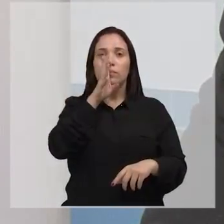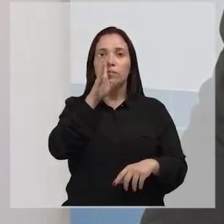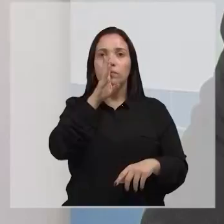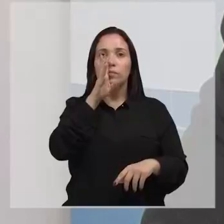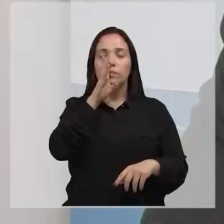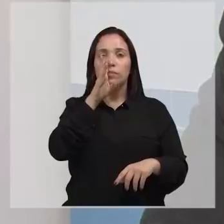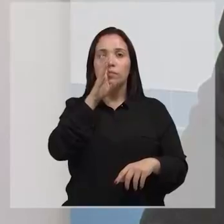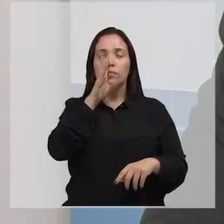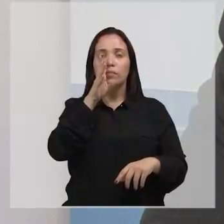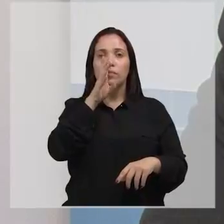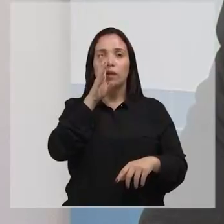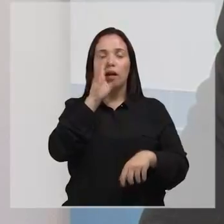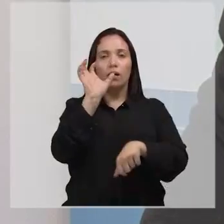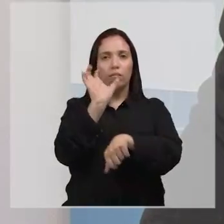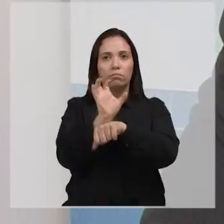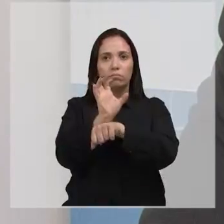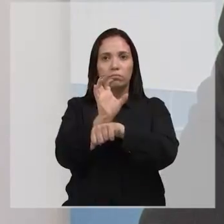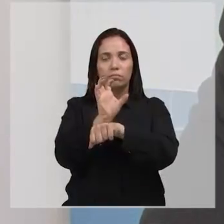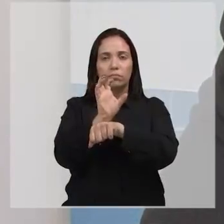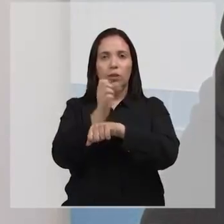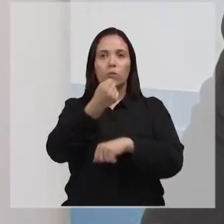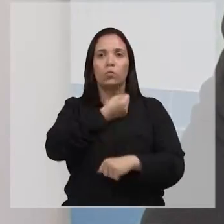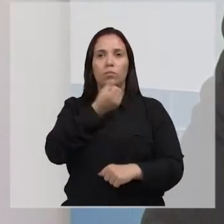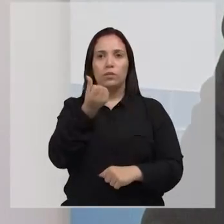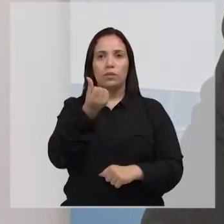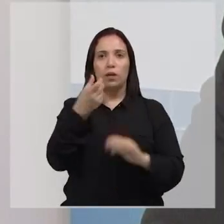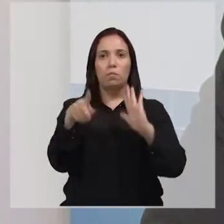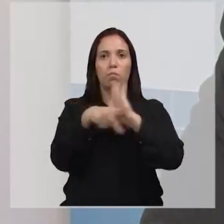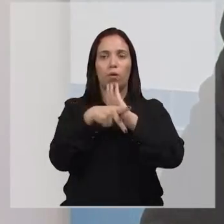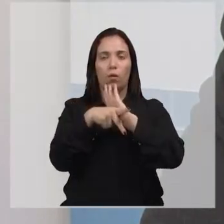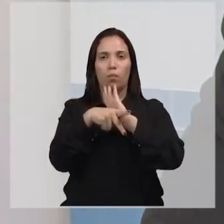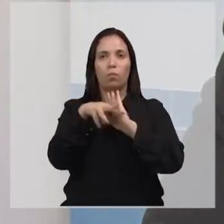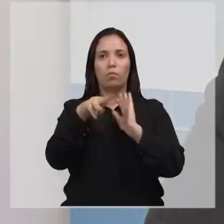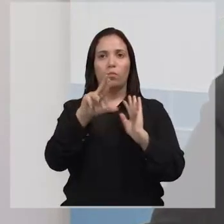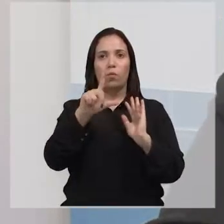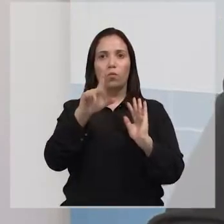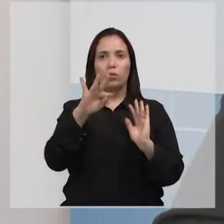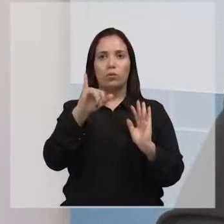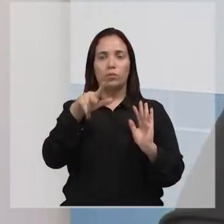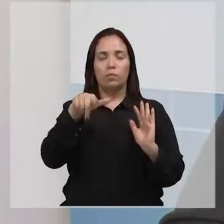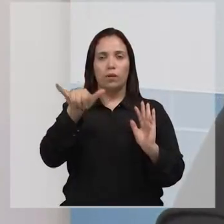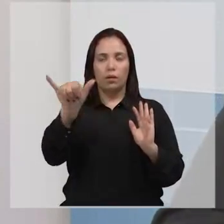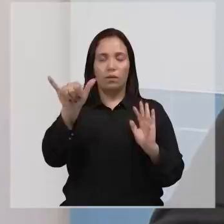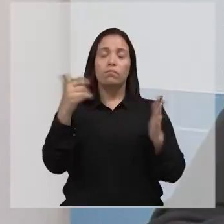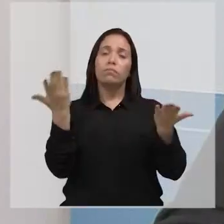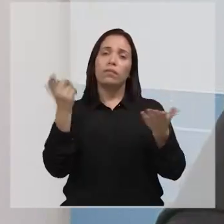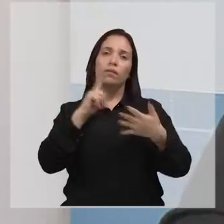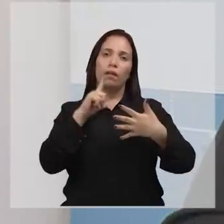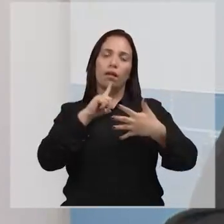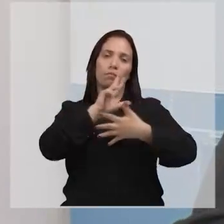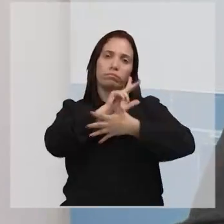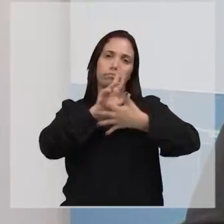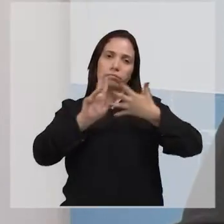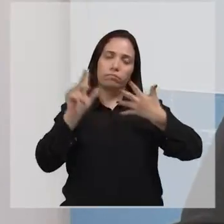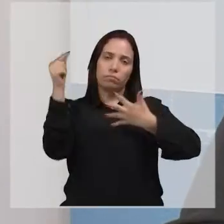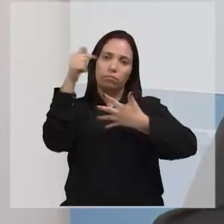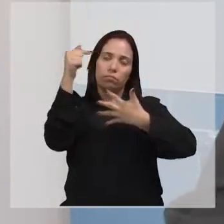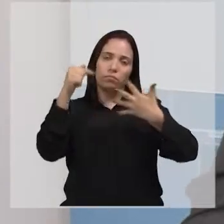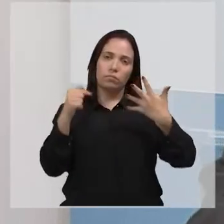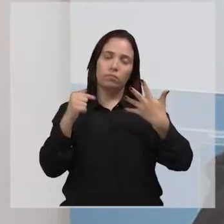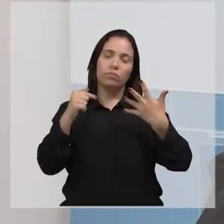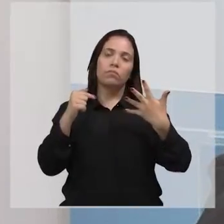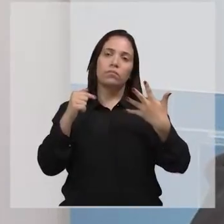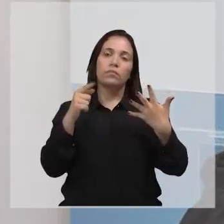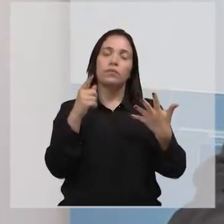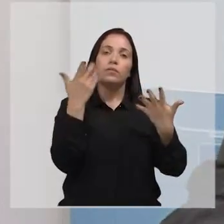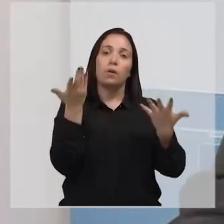na sua TV fechada, canal 6 da Multiplay. Você assiste também o programa Pela Ordem. Então tem várias opções. É um